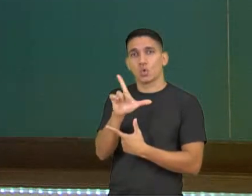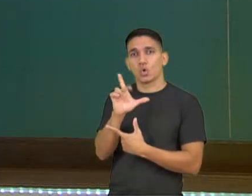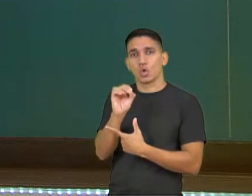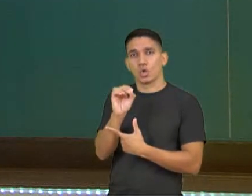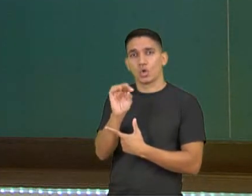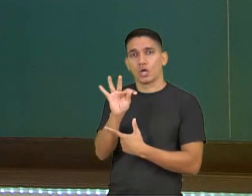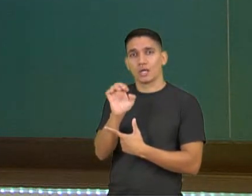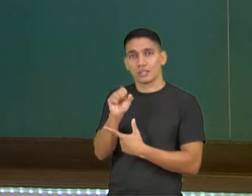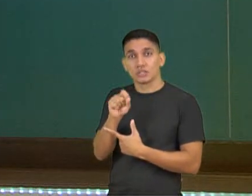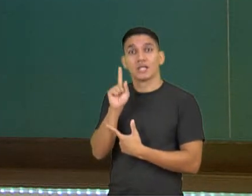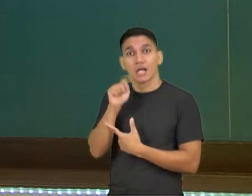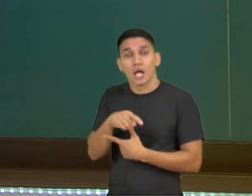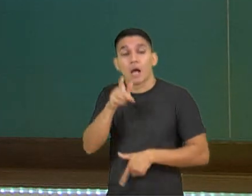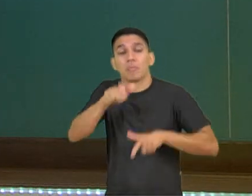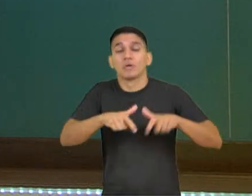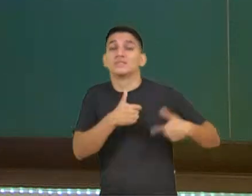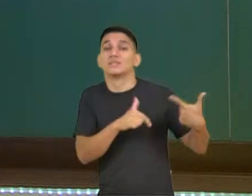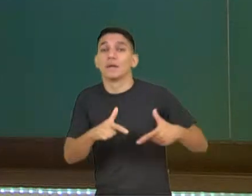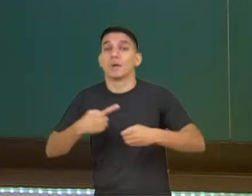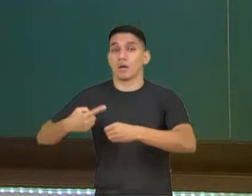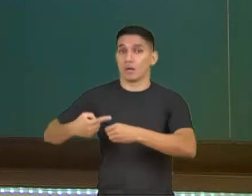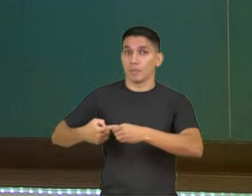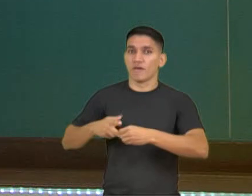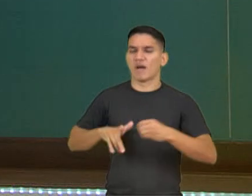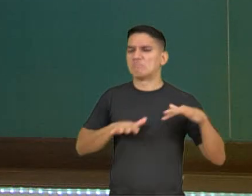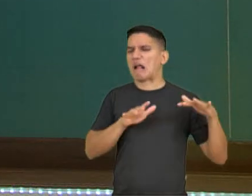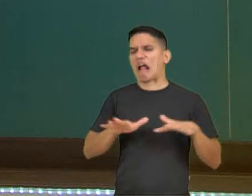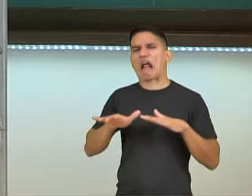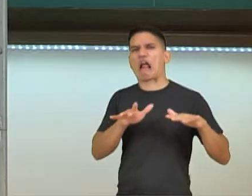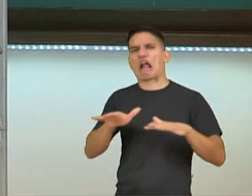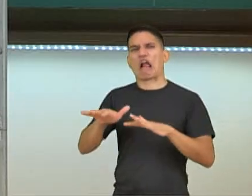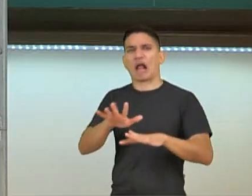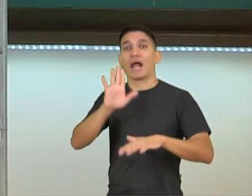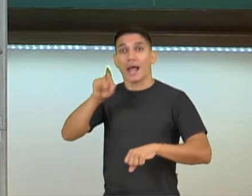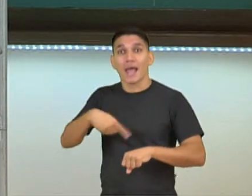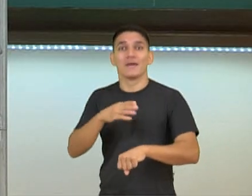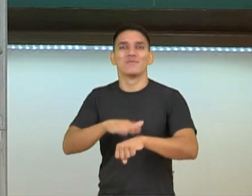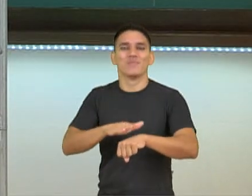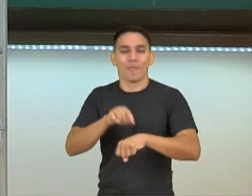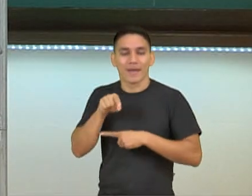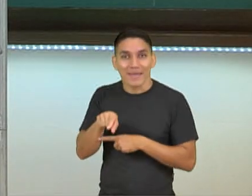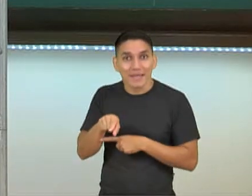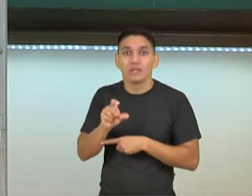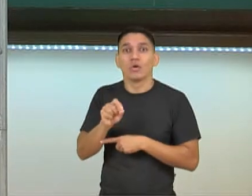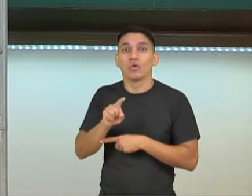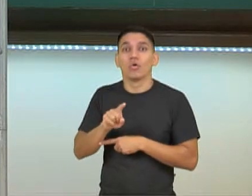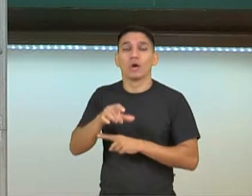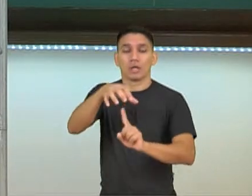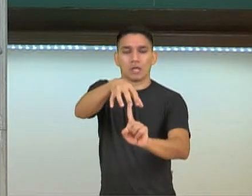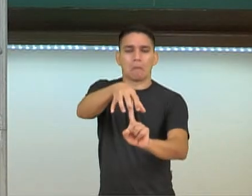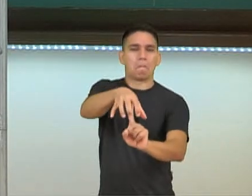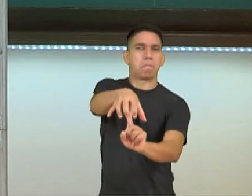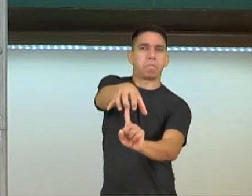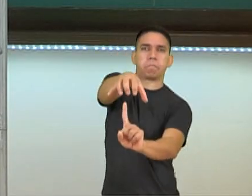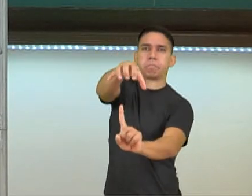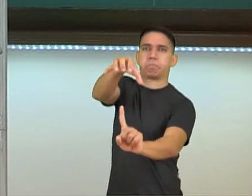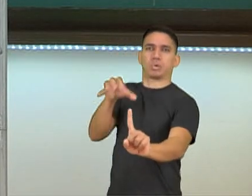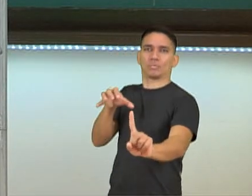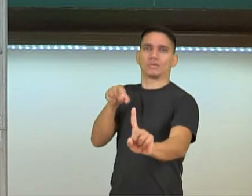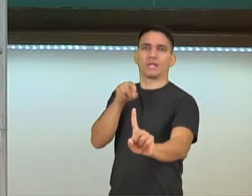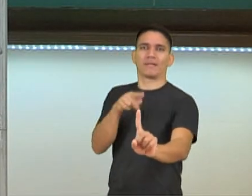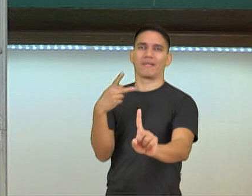urbanos indo para essas revoltas populares, é a partir desse momento que a gente vai ter então o destronamento de